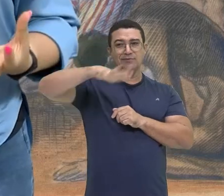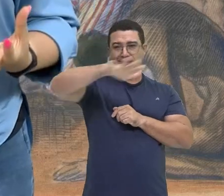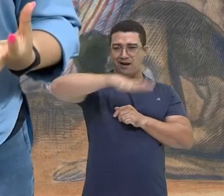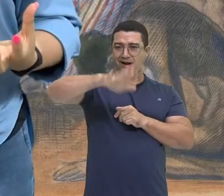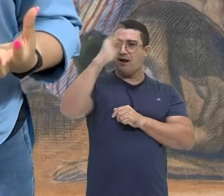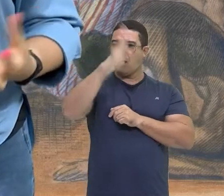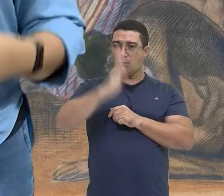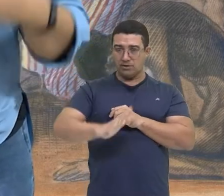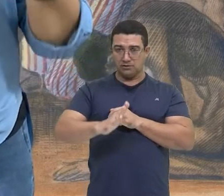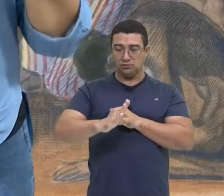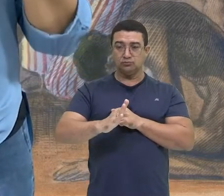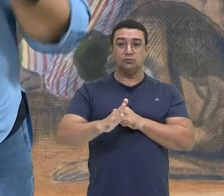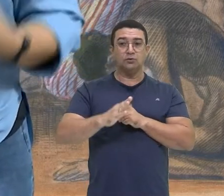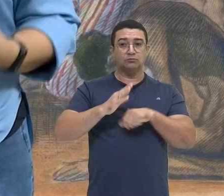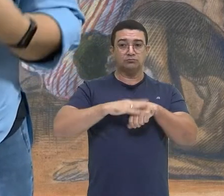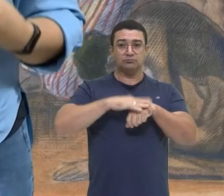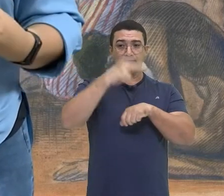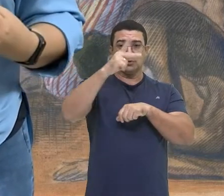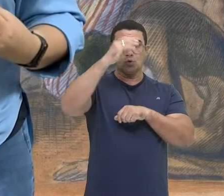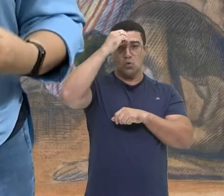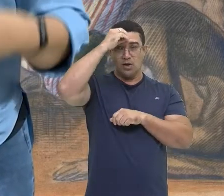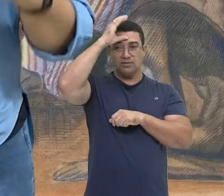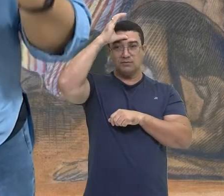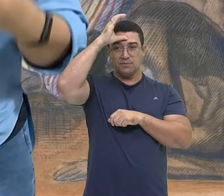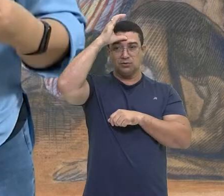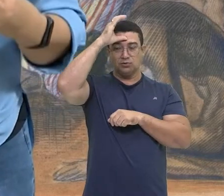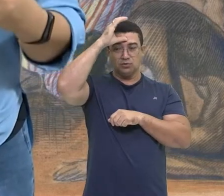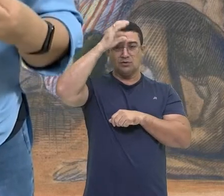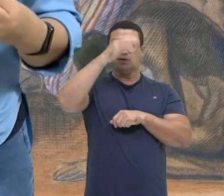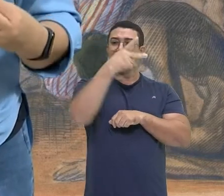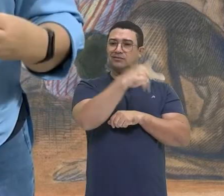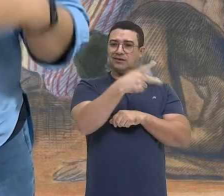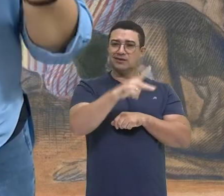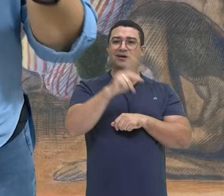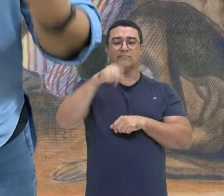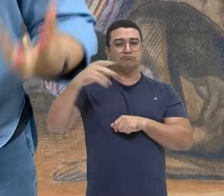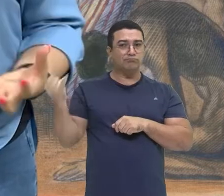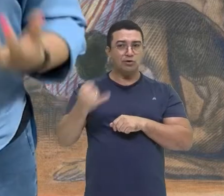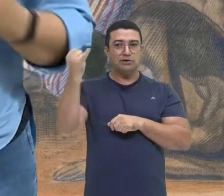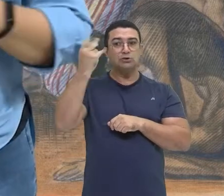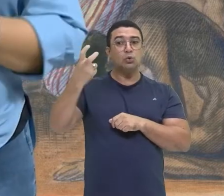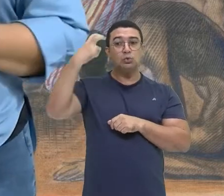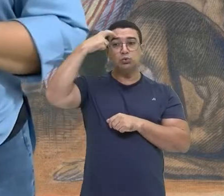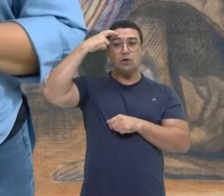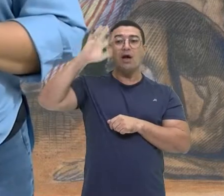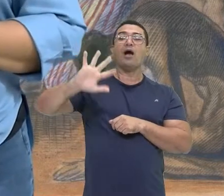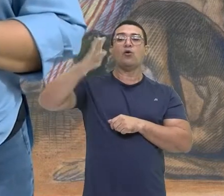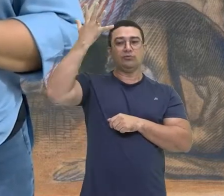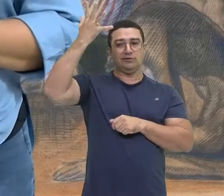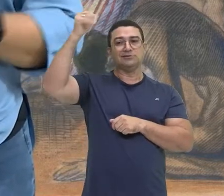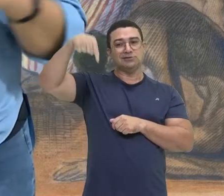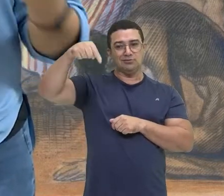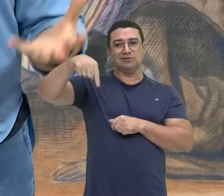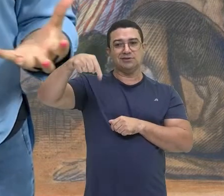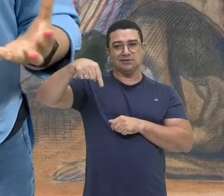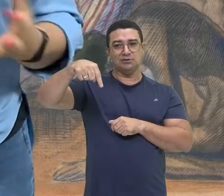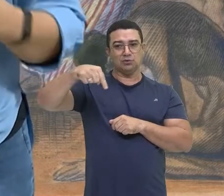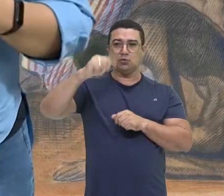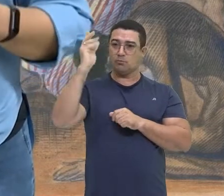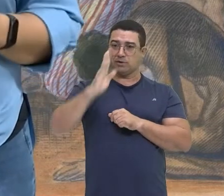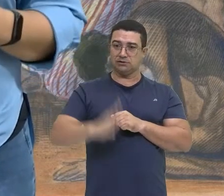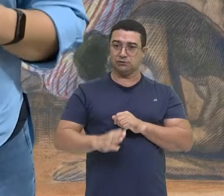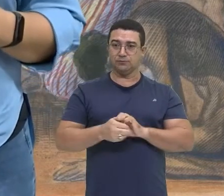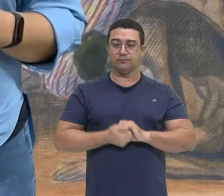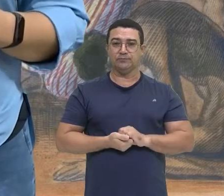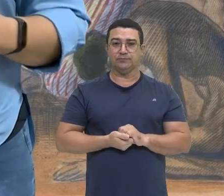conhecimento que eles possuíam foi fundamental para que a agricultura ocorresse aqui no Brasil. Então,